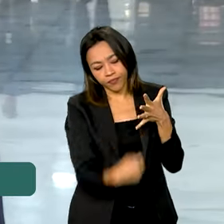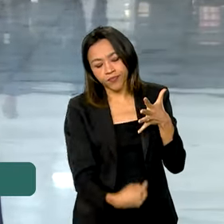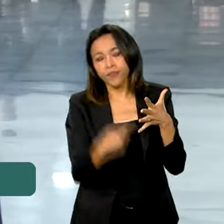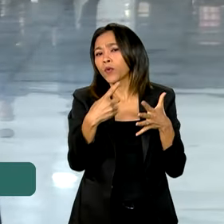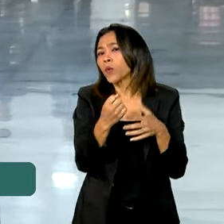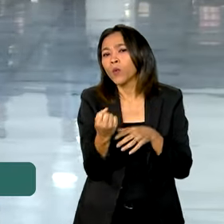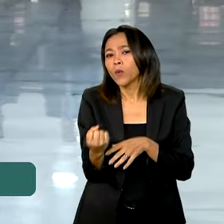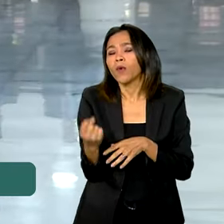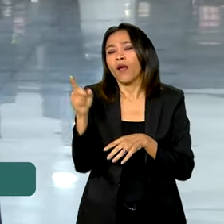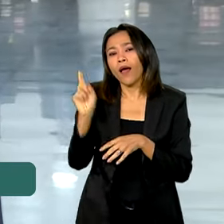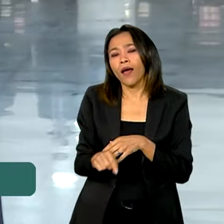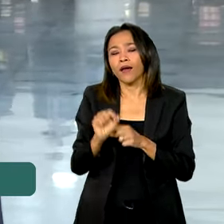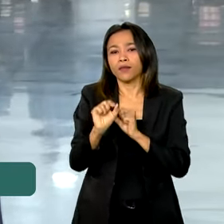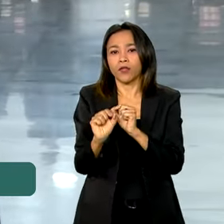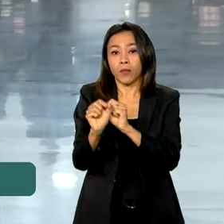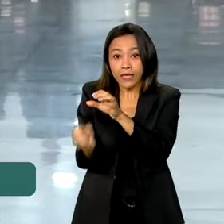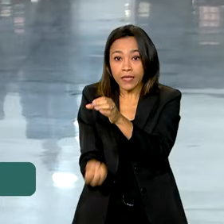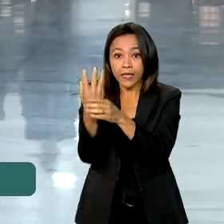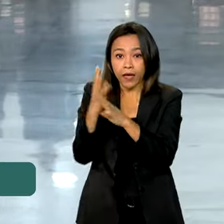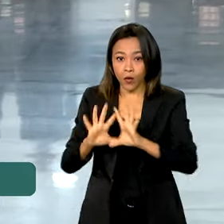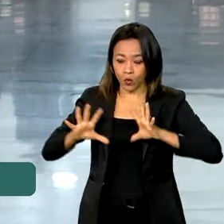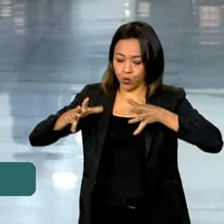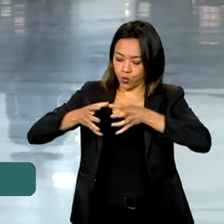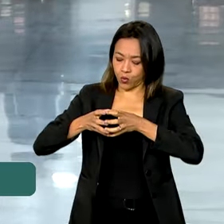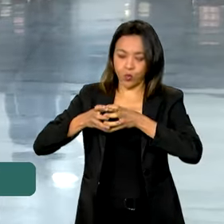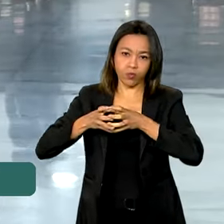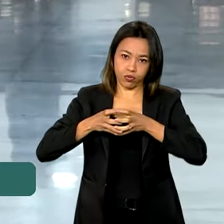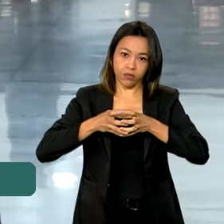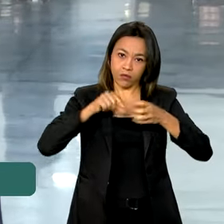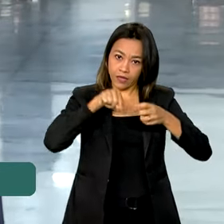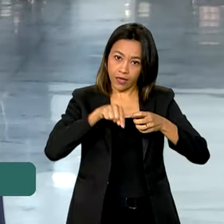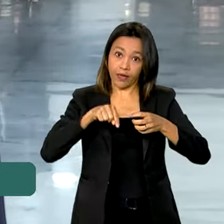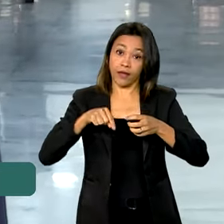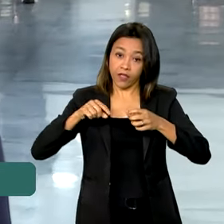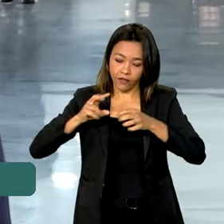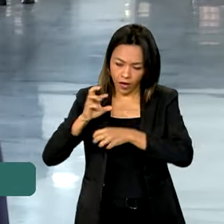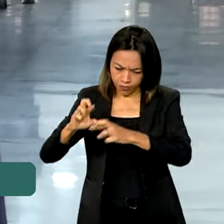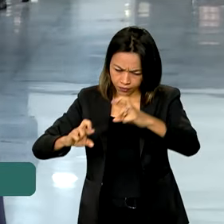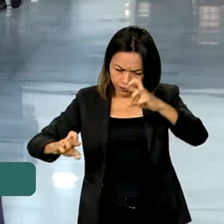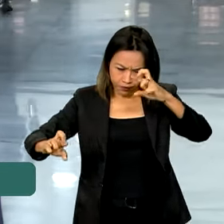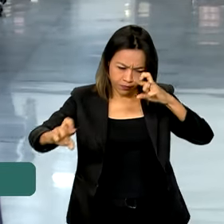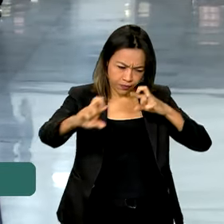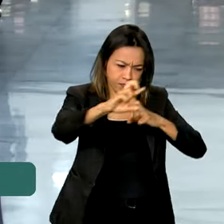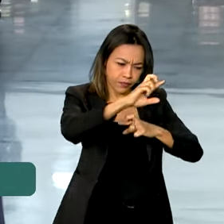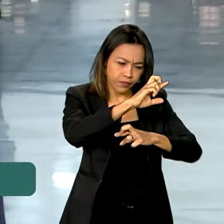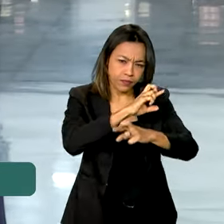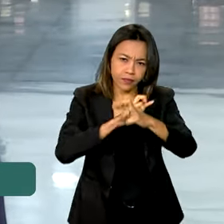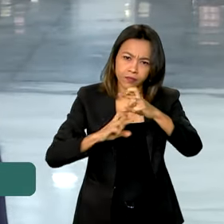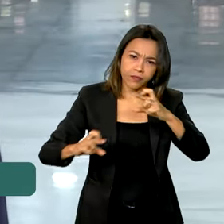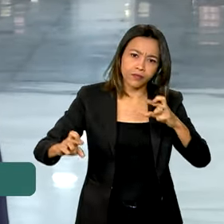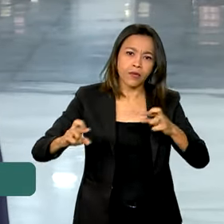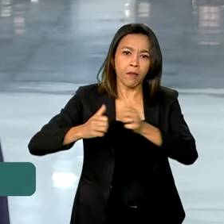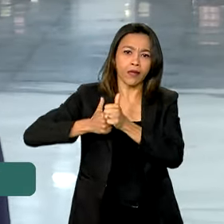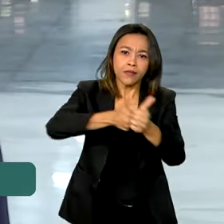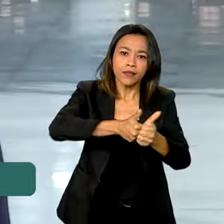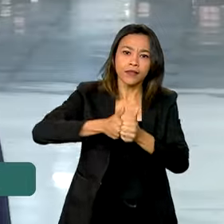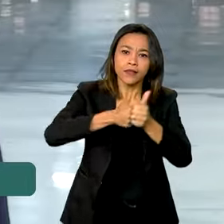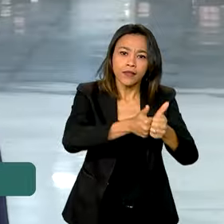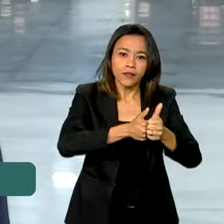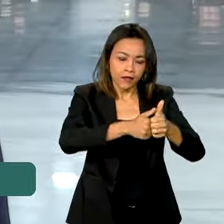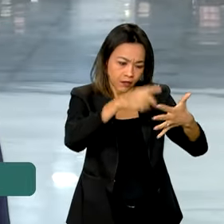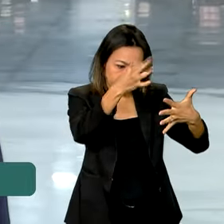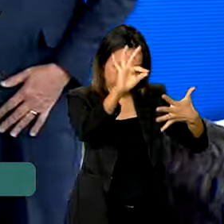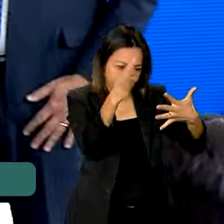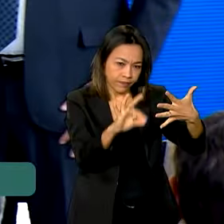a previsão de instauração de um comitê gestor conjunto que vai monitorar e fiscalizar o cumprimento de cada uma